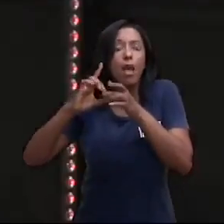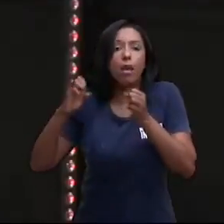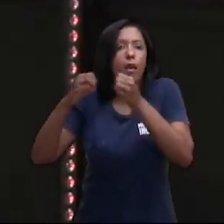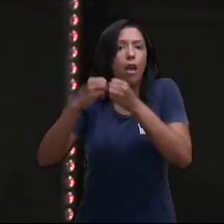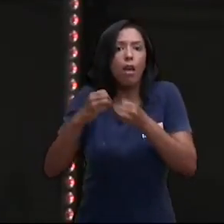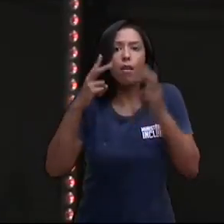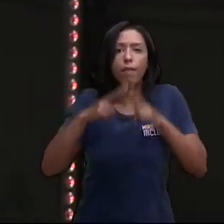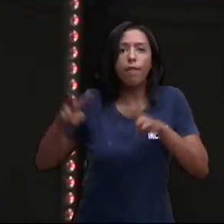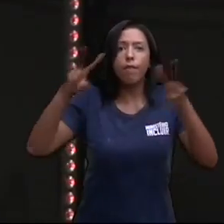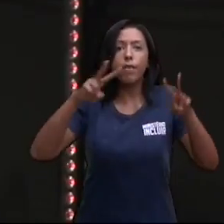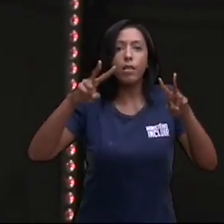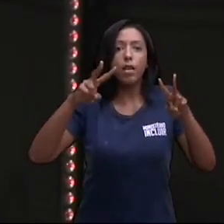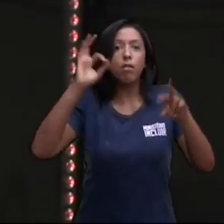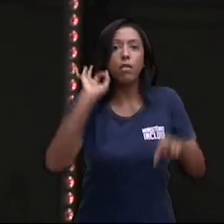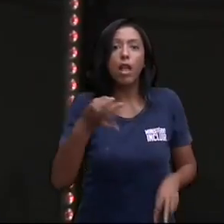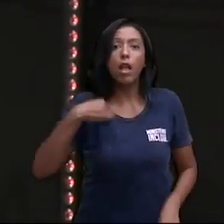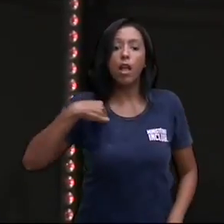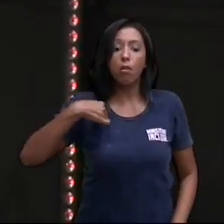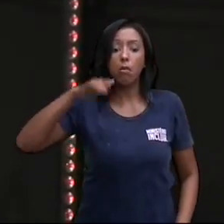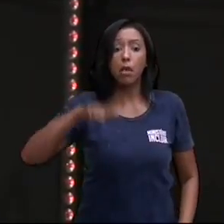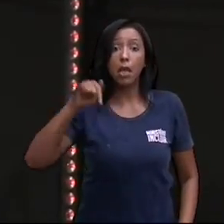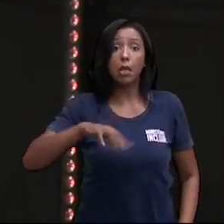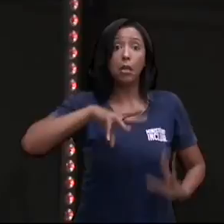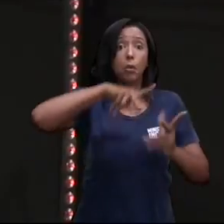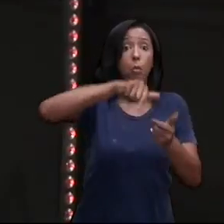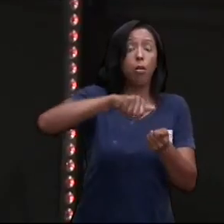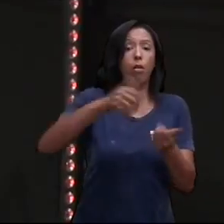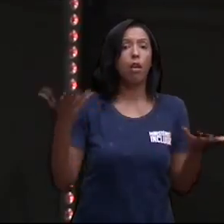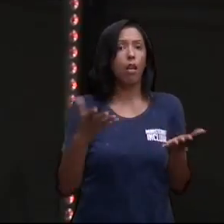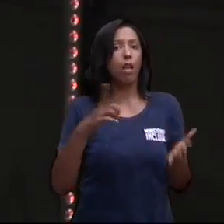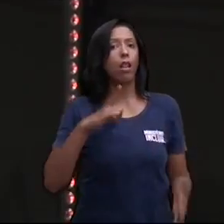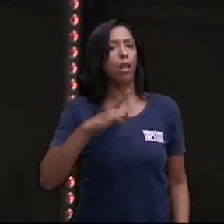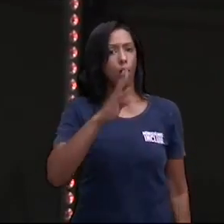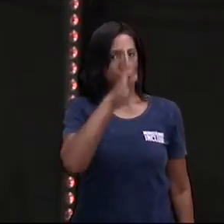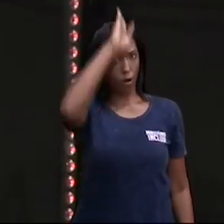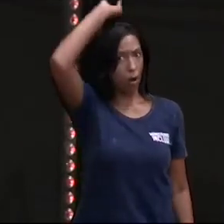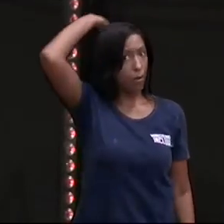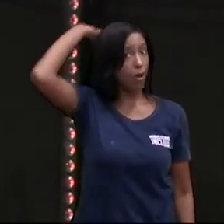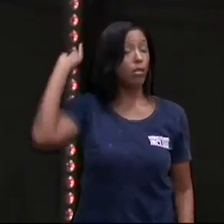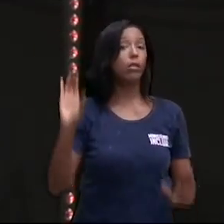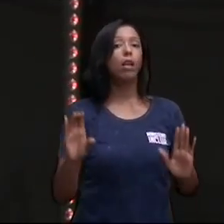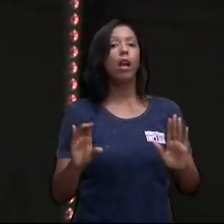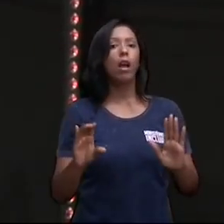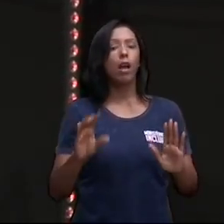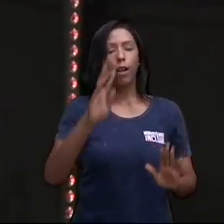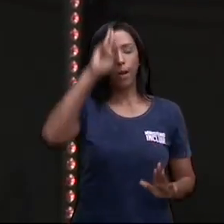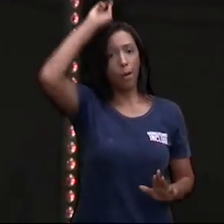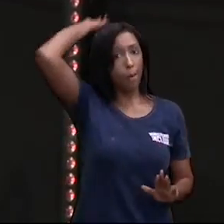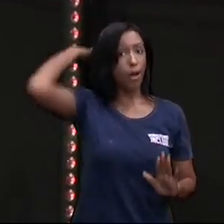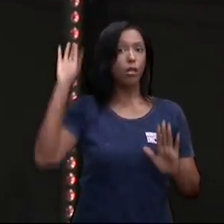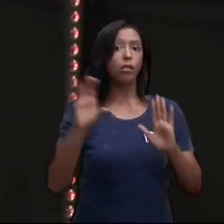completa de quem eu sou nesse mundo E olha que vai dizer Romanos 10:17